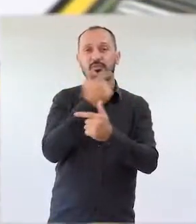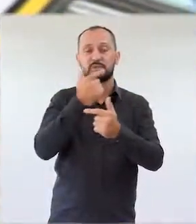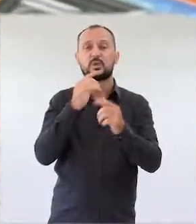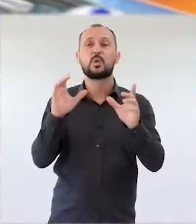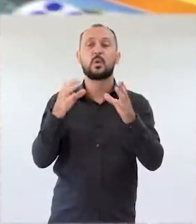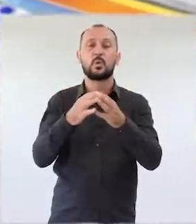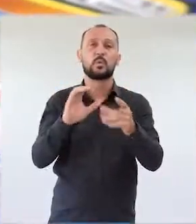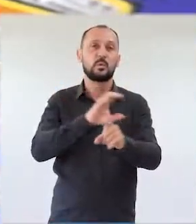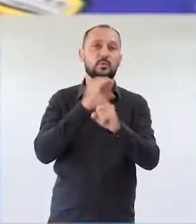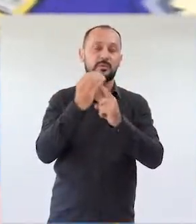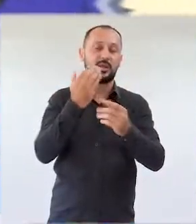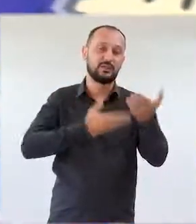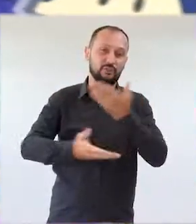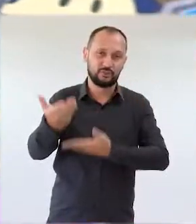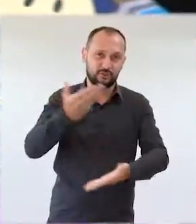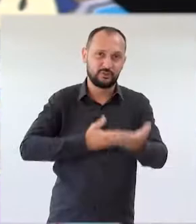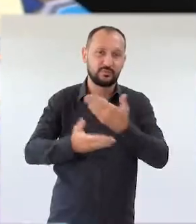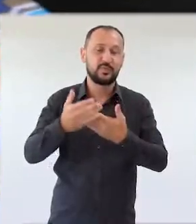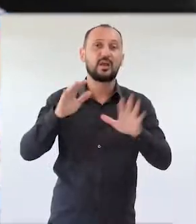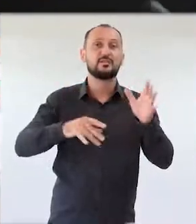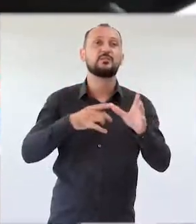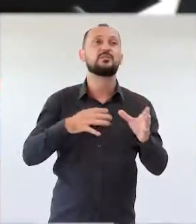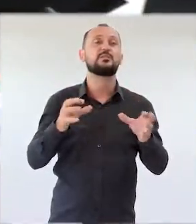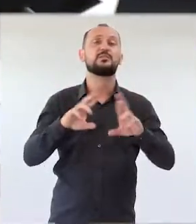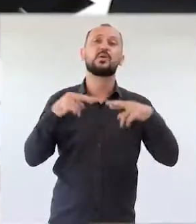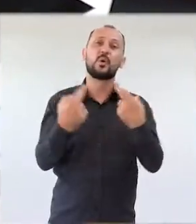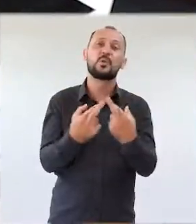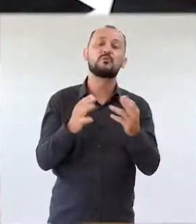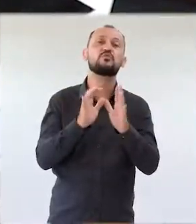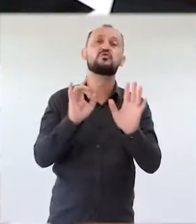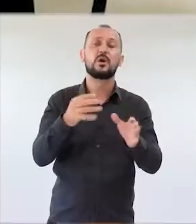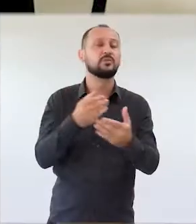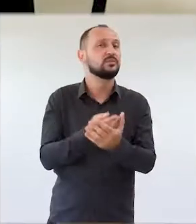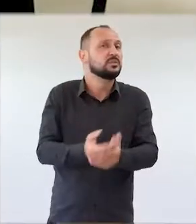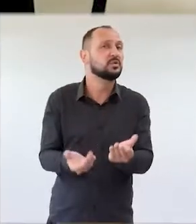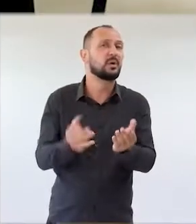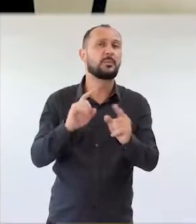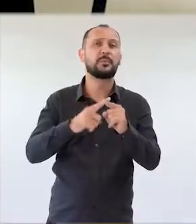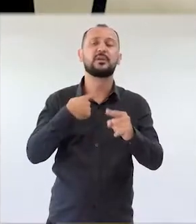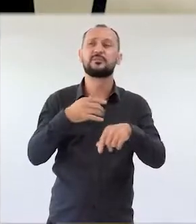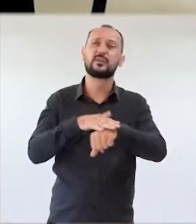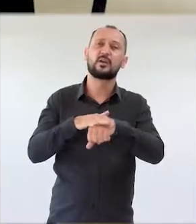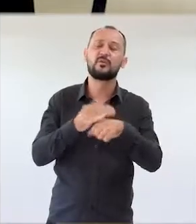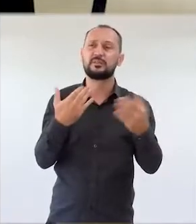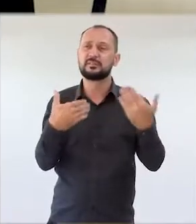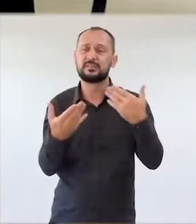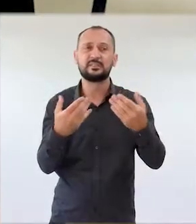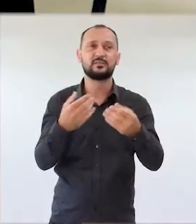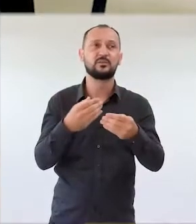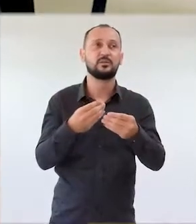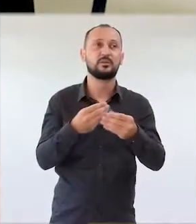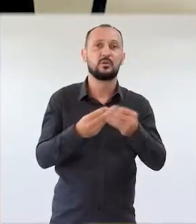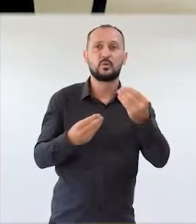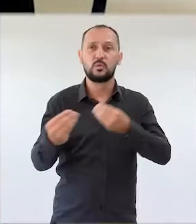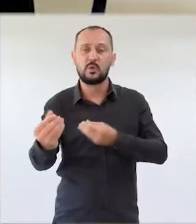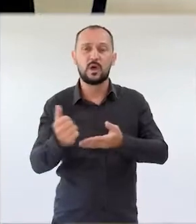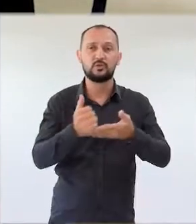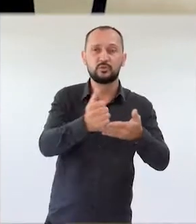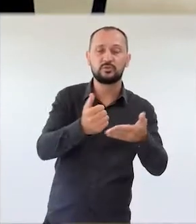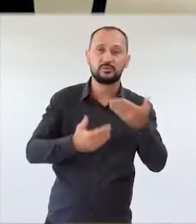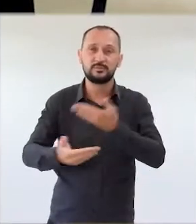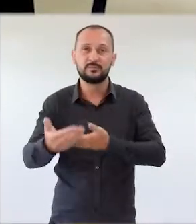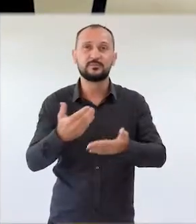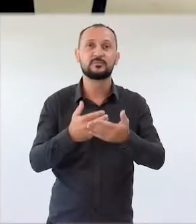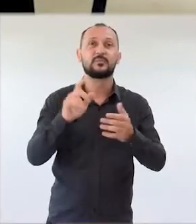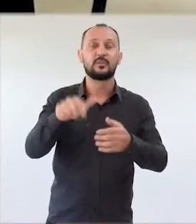divertir e interagir com a comunidade. Então, muitas vezes, a gente acaba se reunindo e a gente nem joga, porque a gente fica conversando, a gente troca, um ajuda o